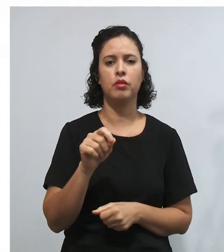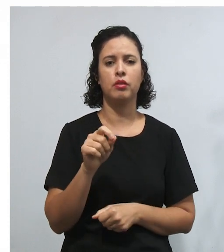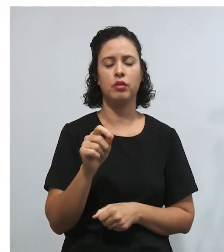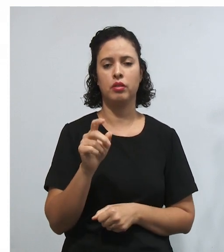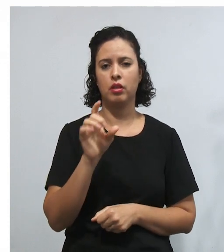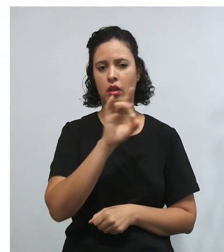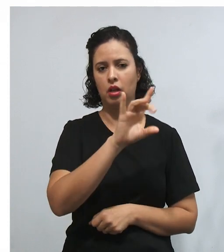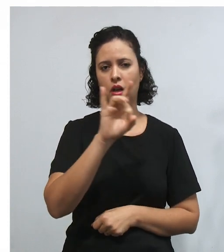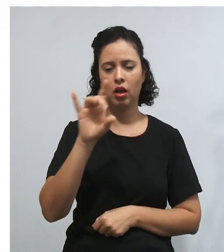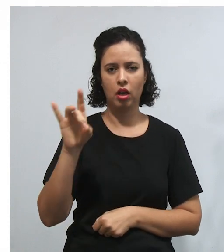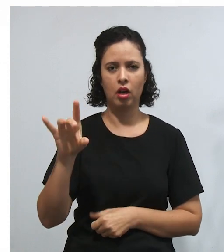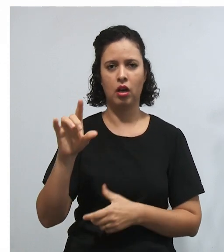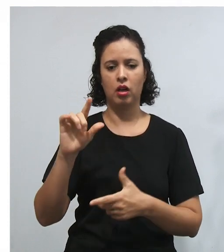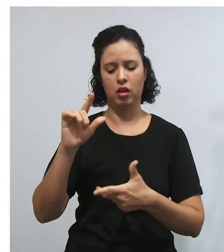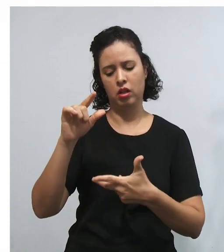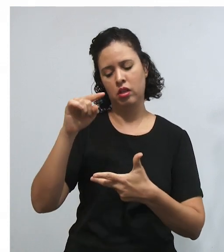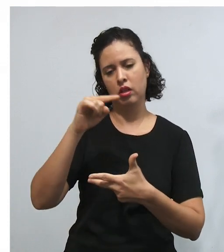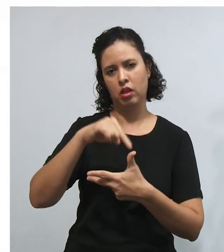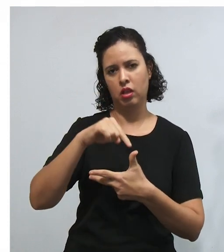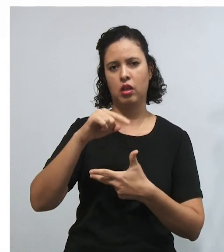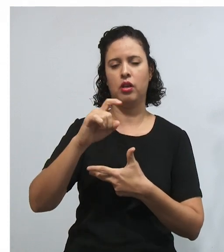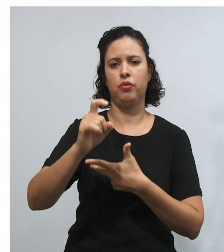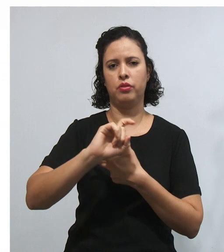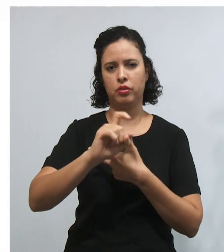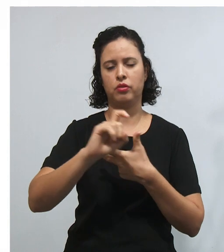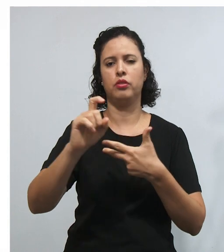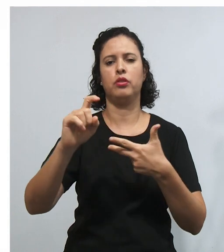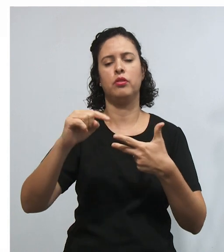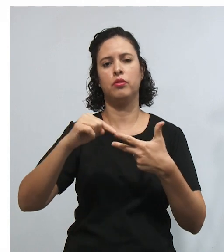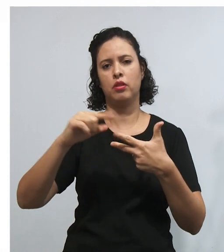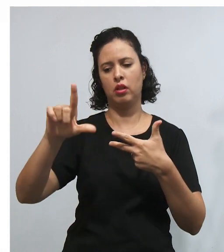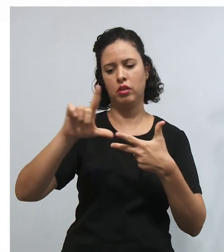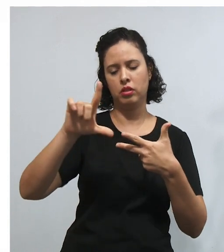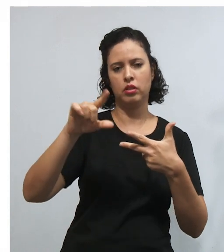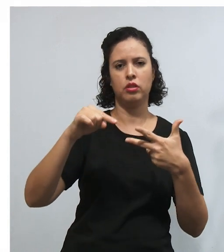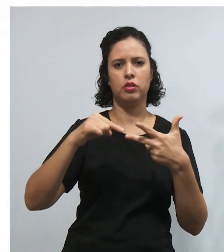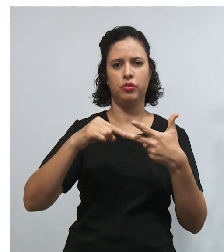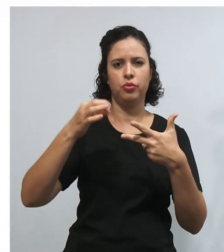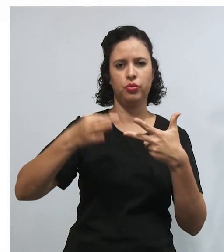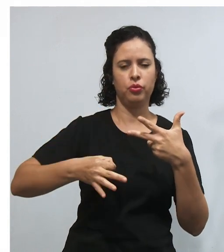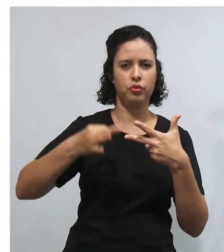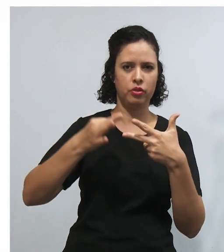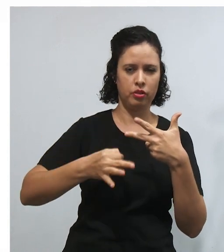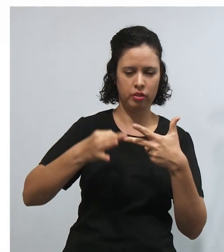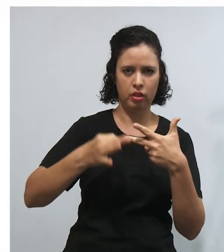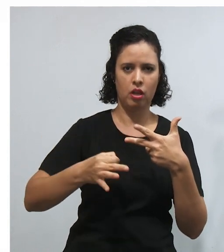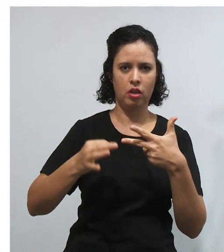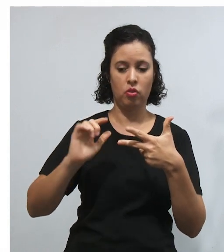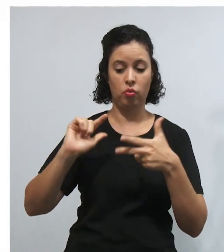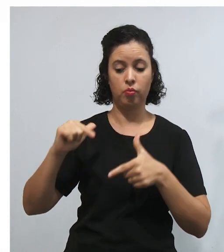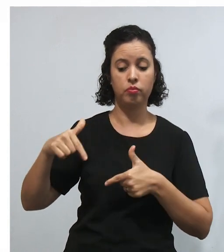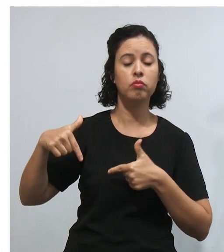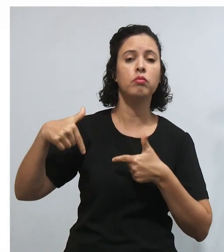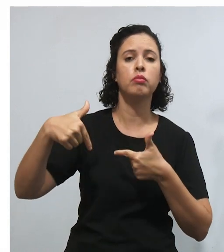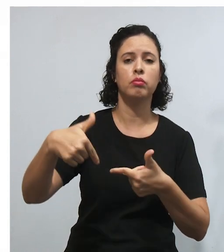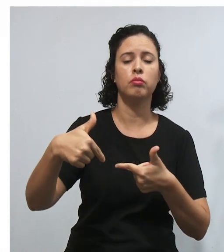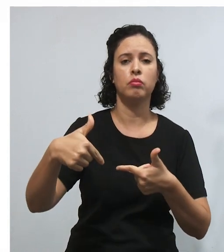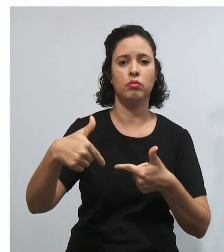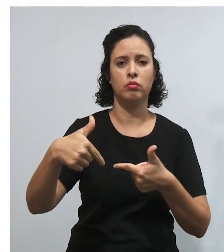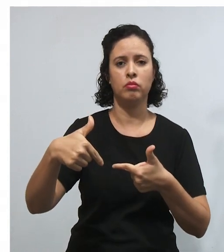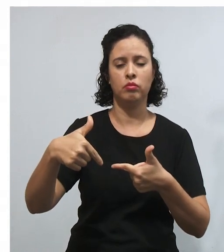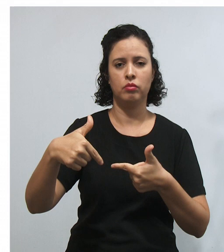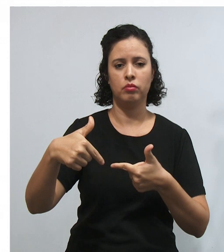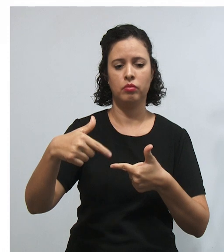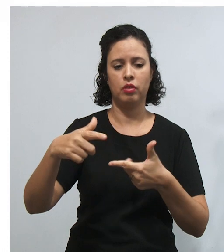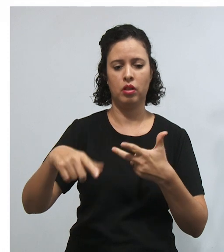seja, que cada poder, tanto pode ser o executivo, o legislativo e o judiciário, aqui